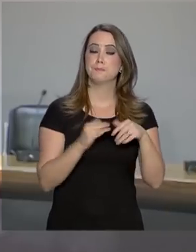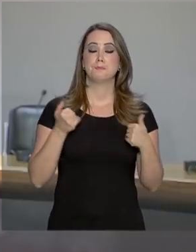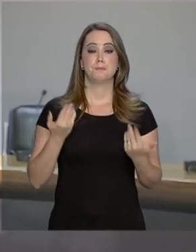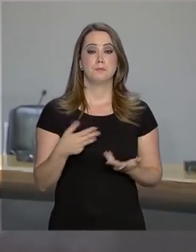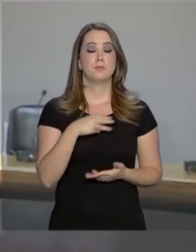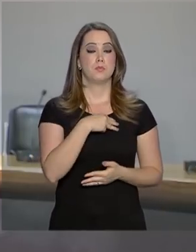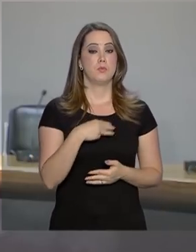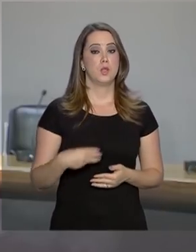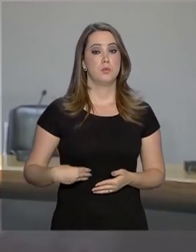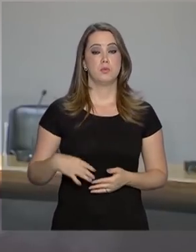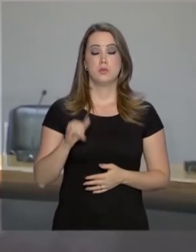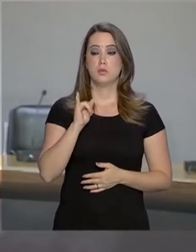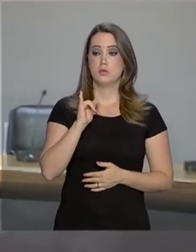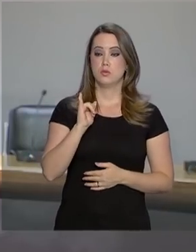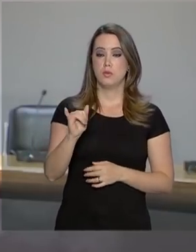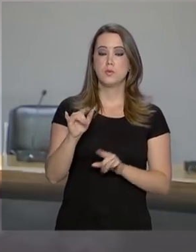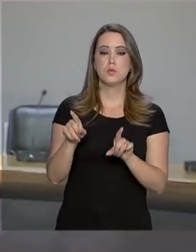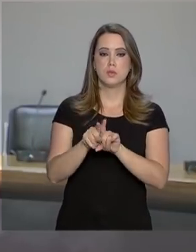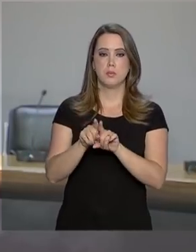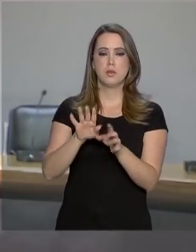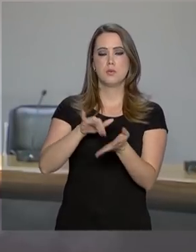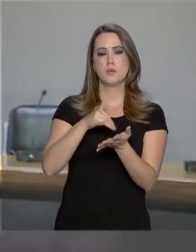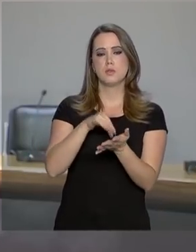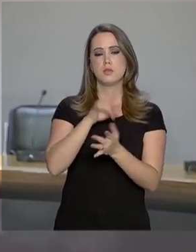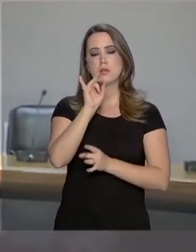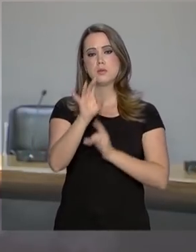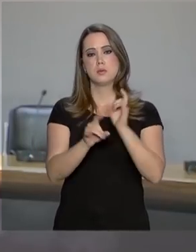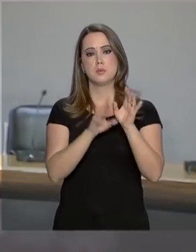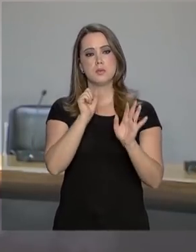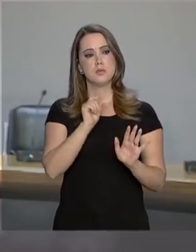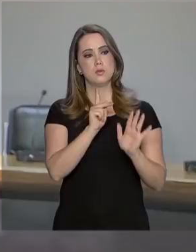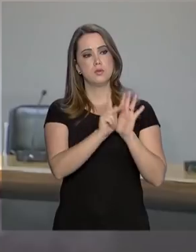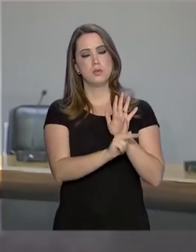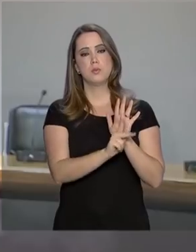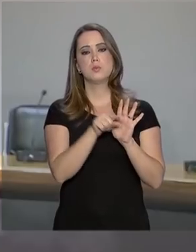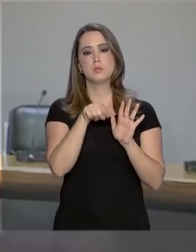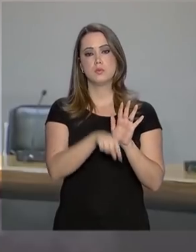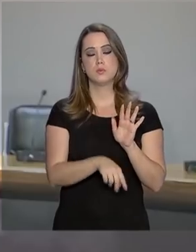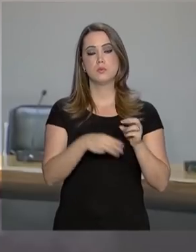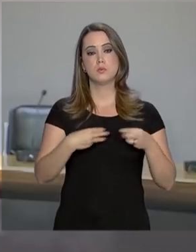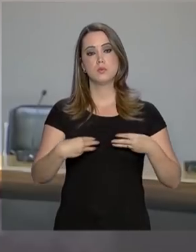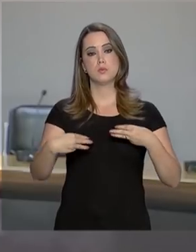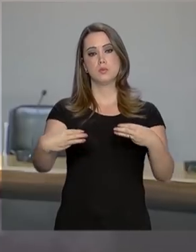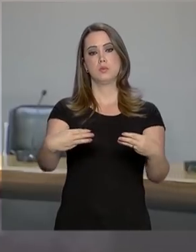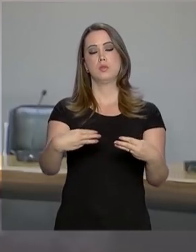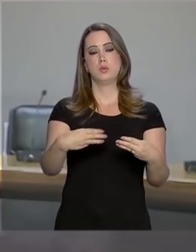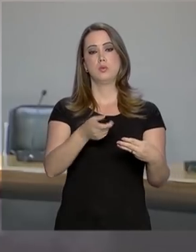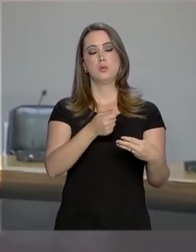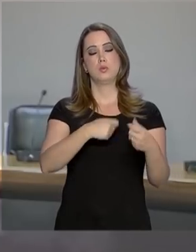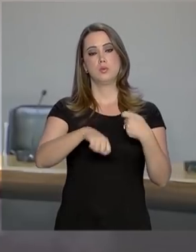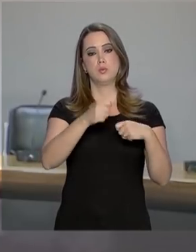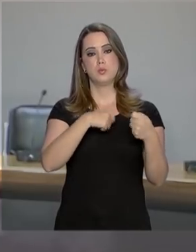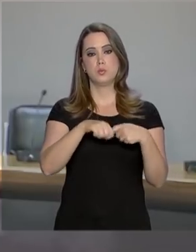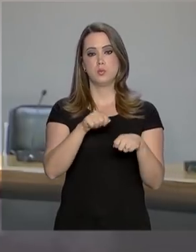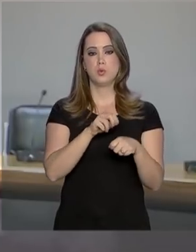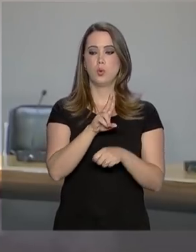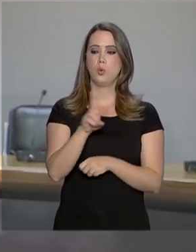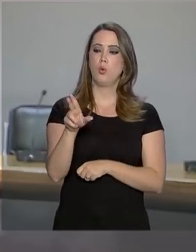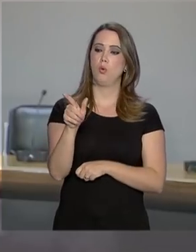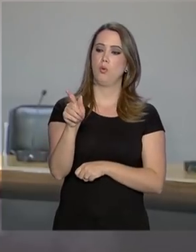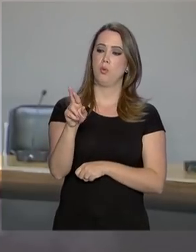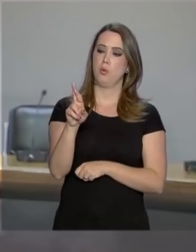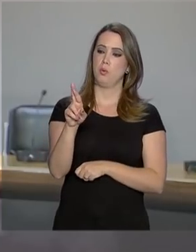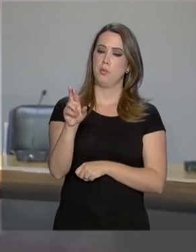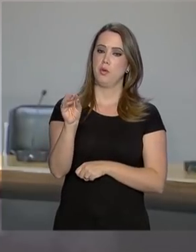segundo já informou também o secretário especial de Previdência Social aqui do Ministério da economia Rogério Marinho ainda